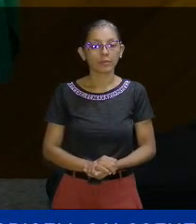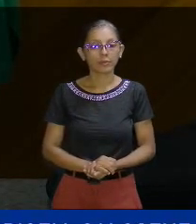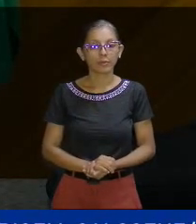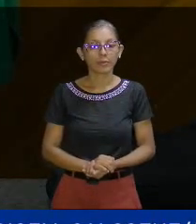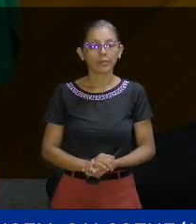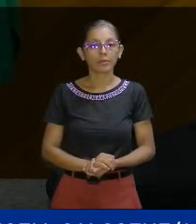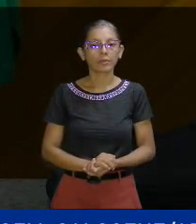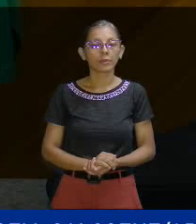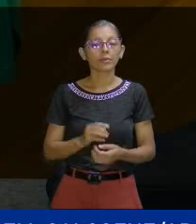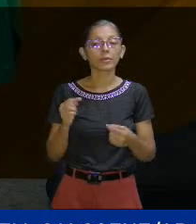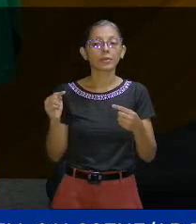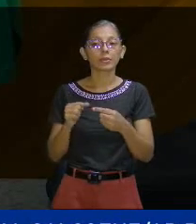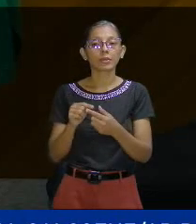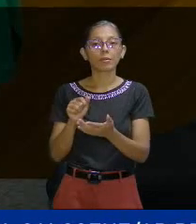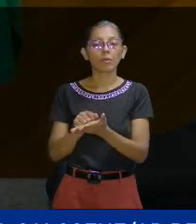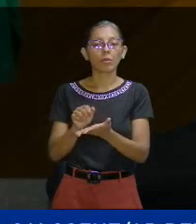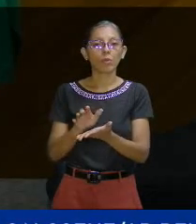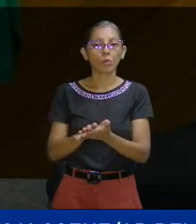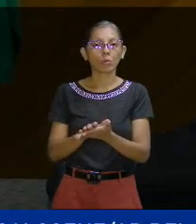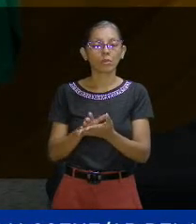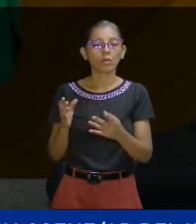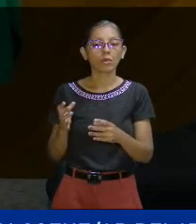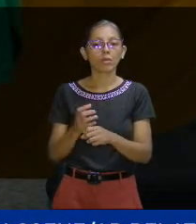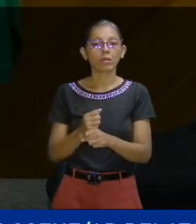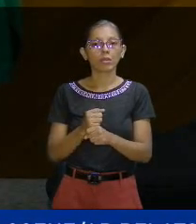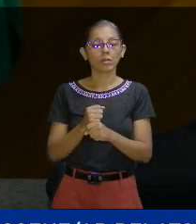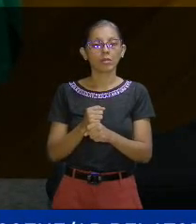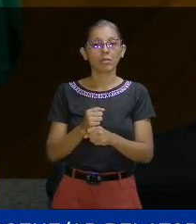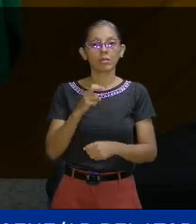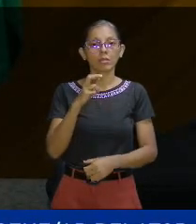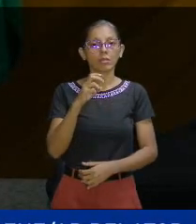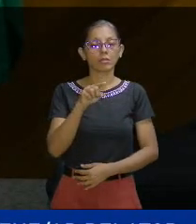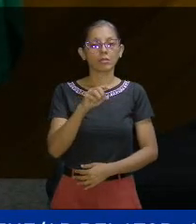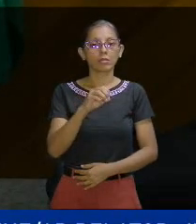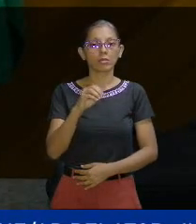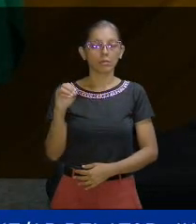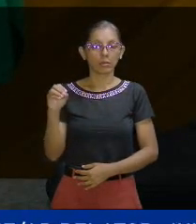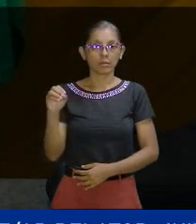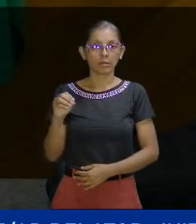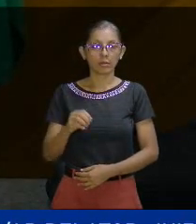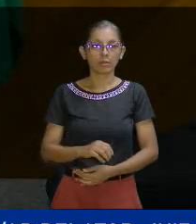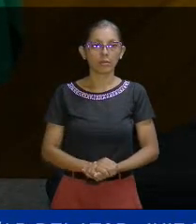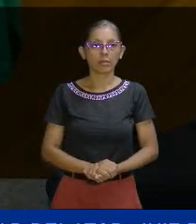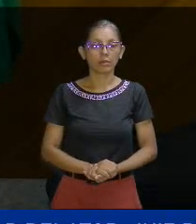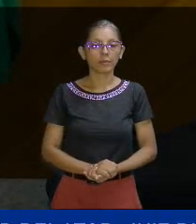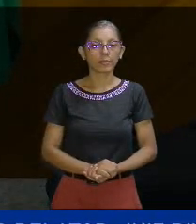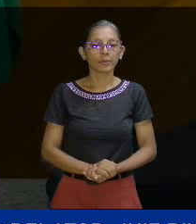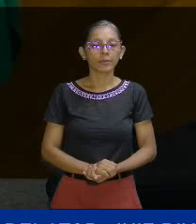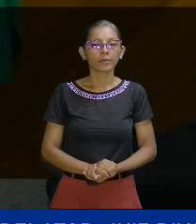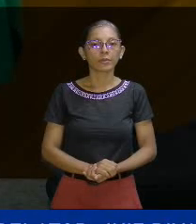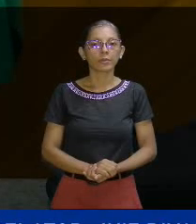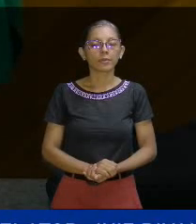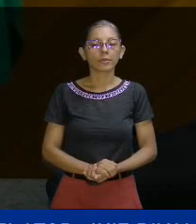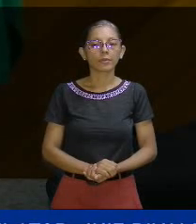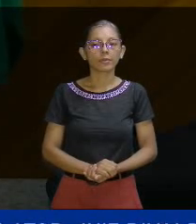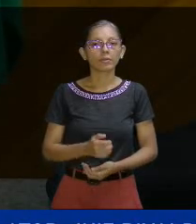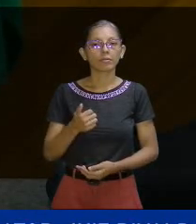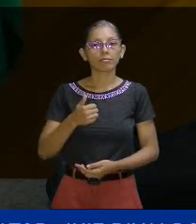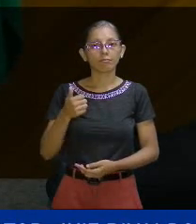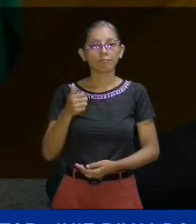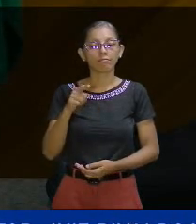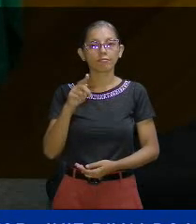fixada em R$5.000. Então, o patamar fixado pelo juízo de primeiro grau parece